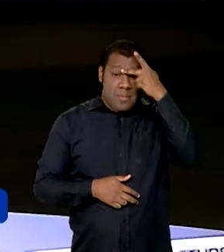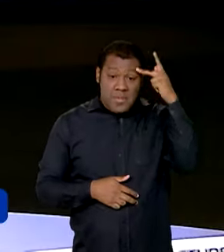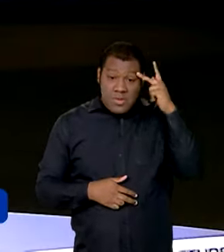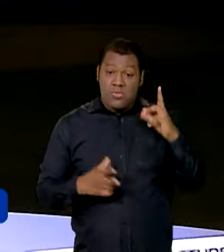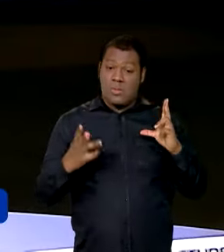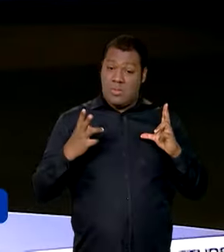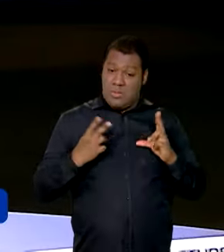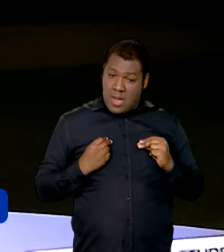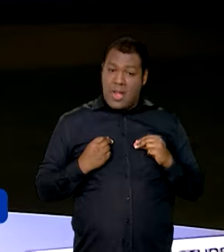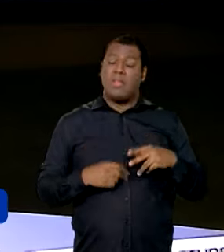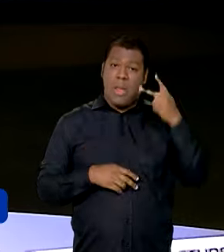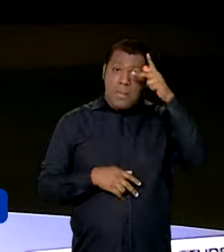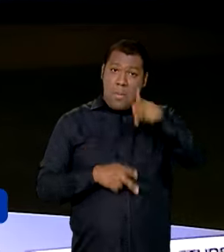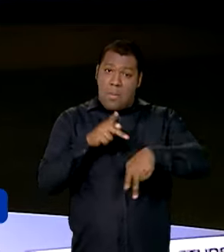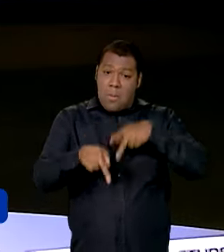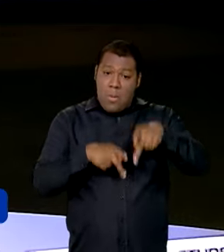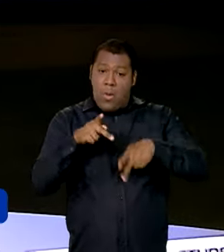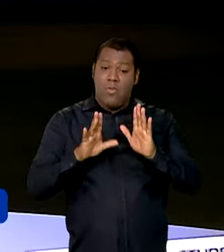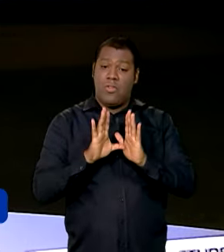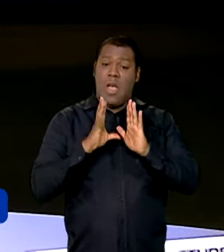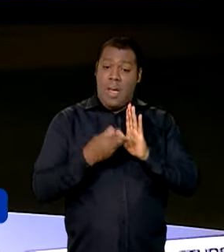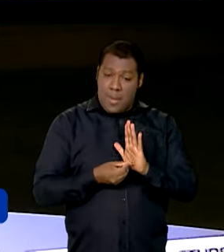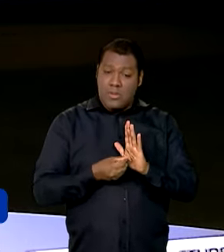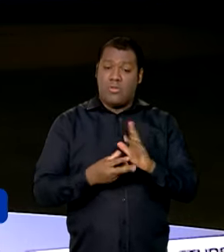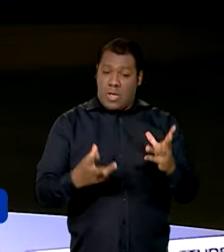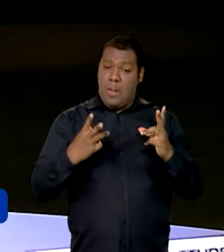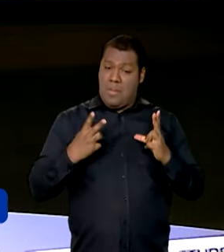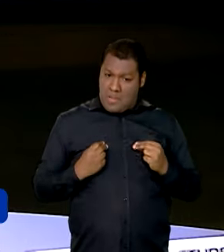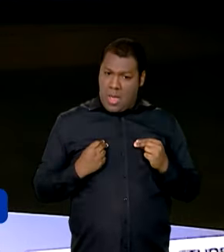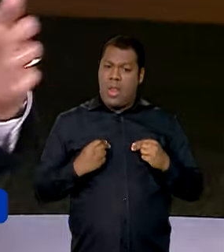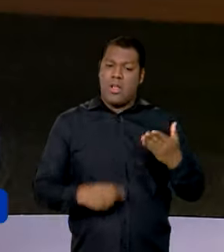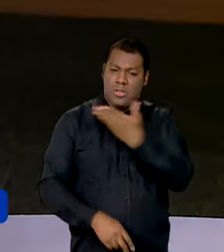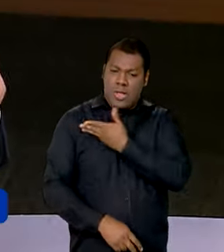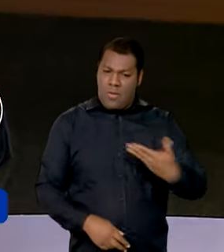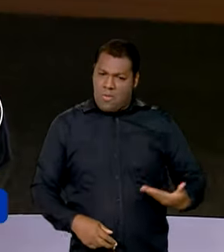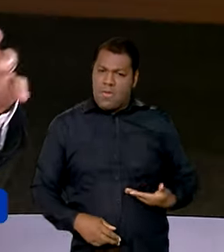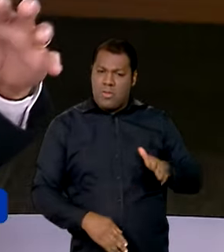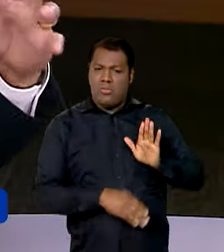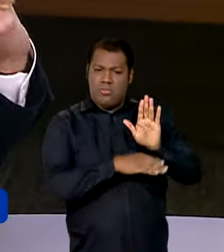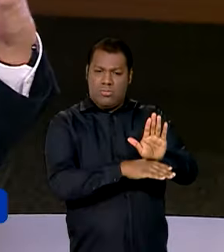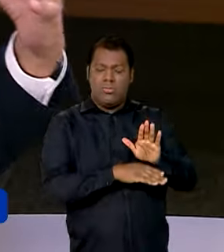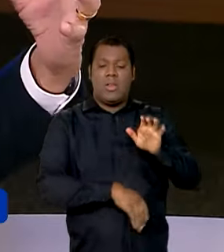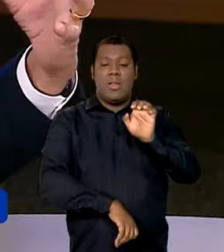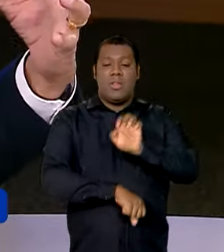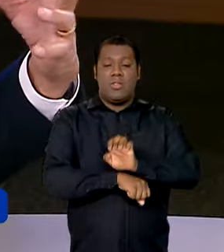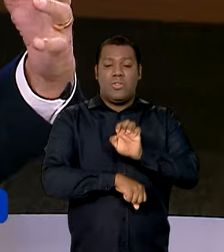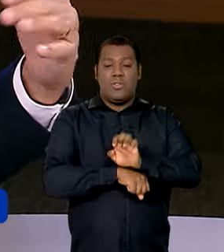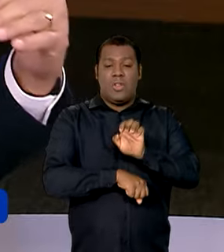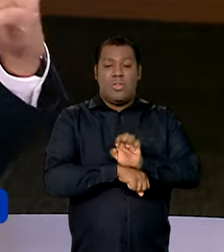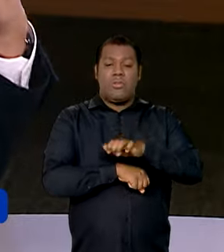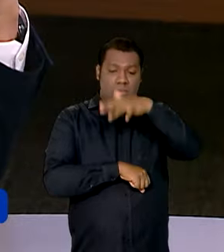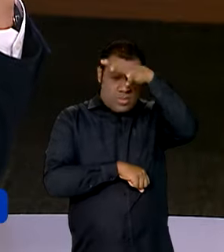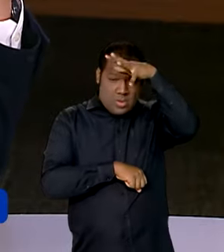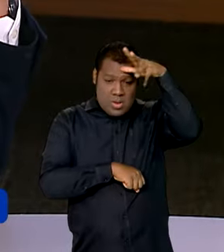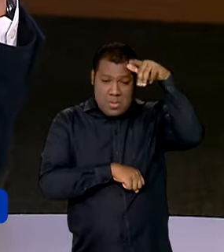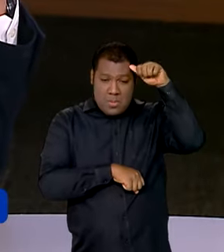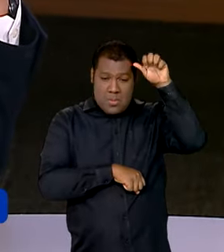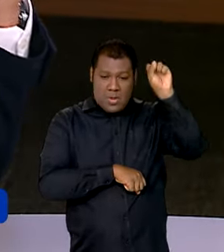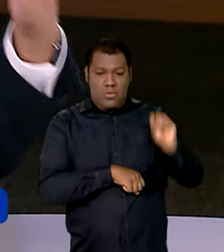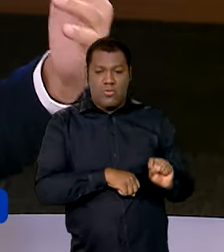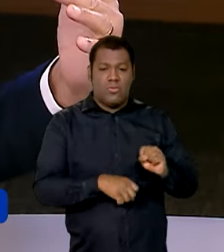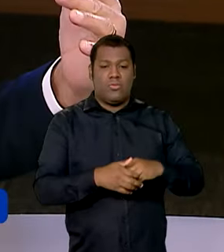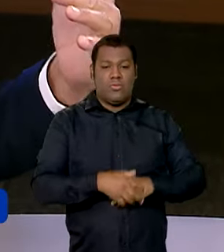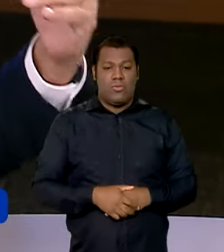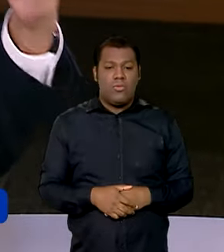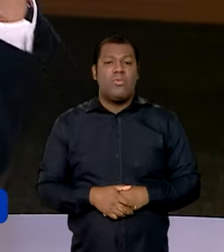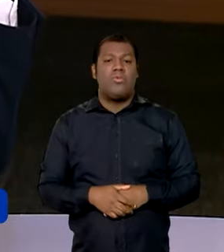protagonizar esse esse processo aí né toal eu peguei outro dia um caso do Mato Grosso Mato Grosso a gente ouve falar do Mato Grosso né